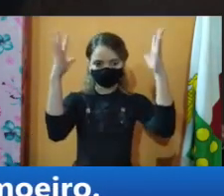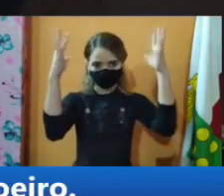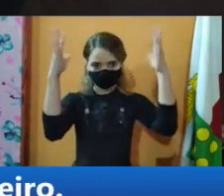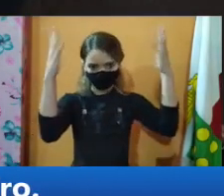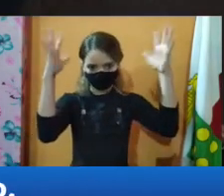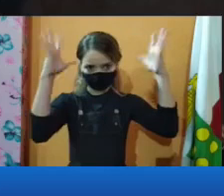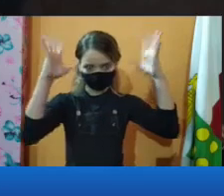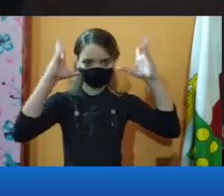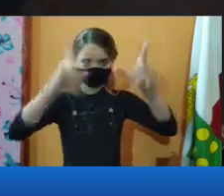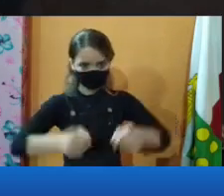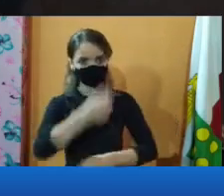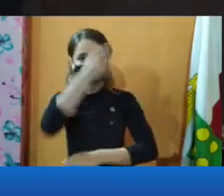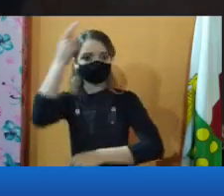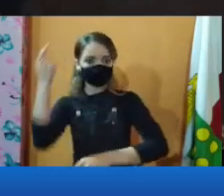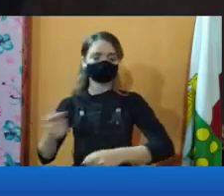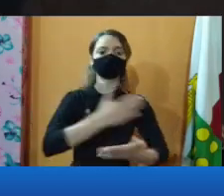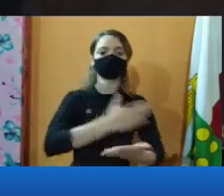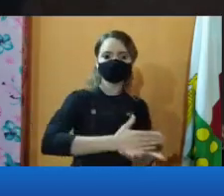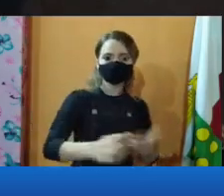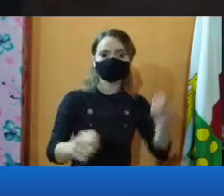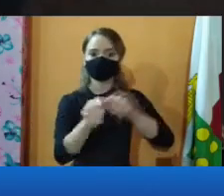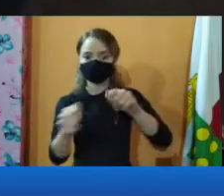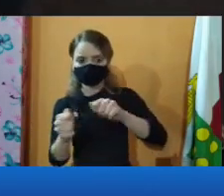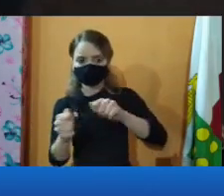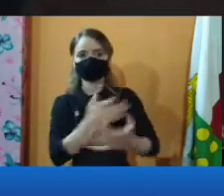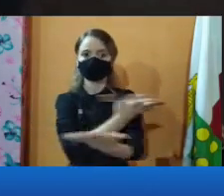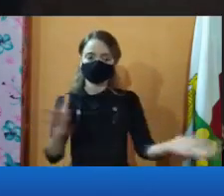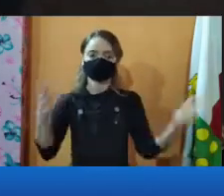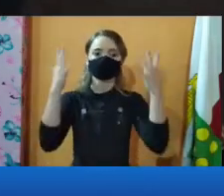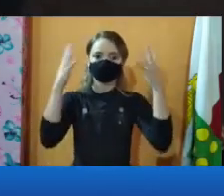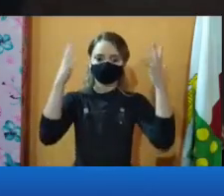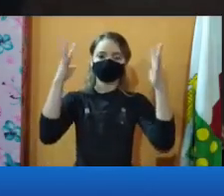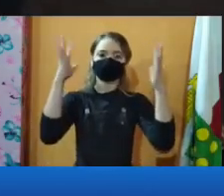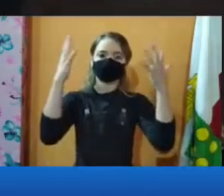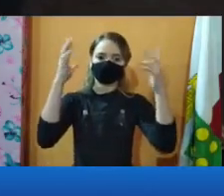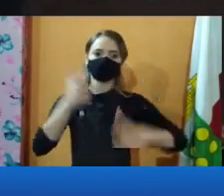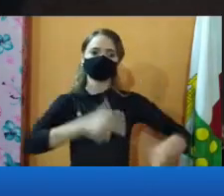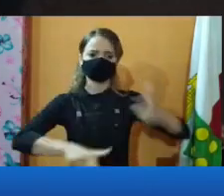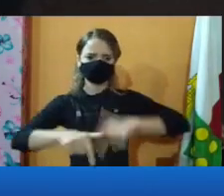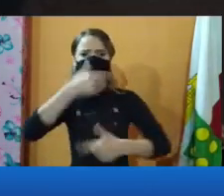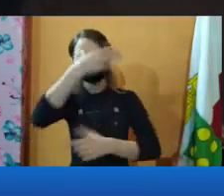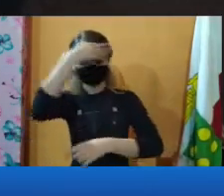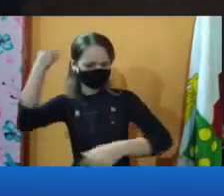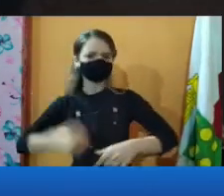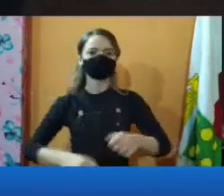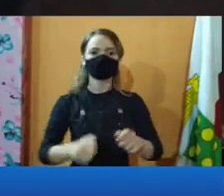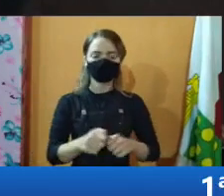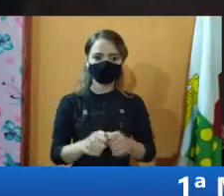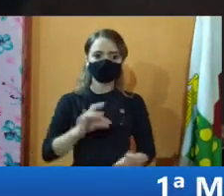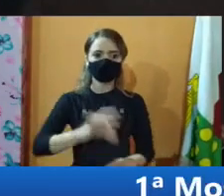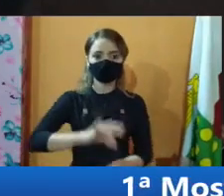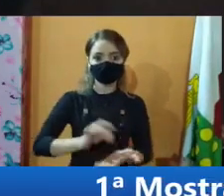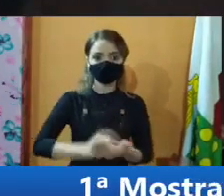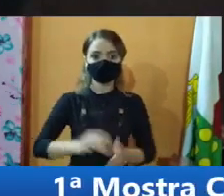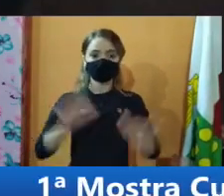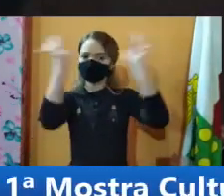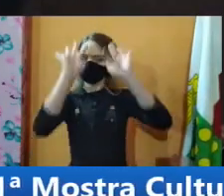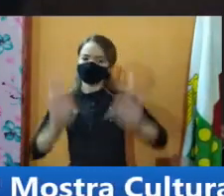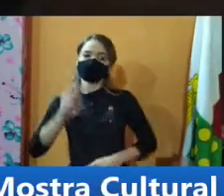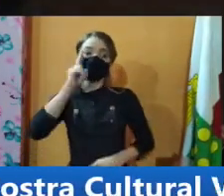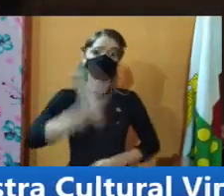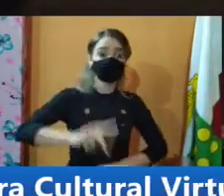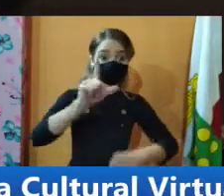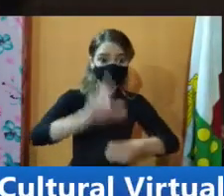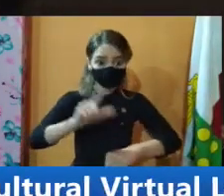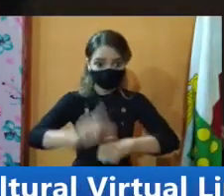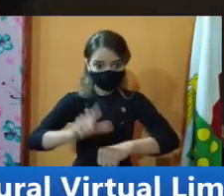todo que produziu isso, né? A gente que vive de bastidores sabe o trabalho que dá para fazer isso. Mas feliz em ver Limoeiro de